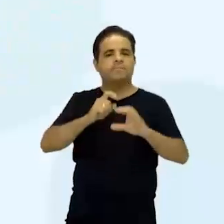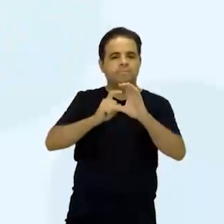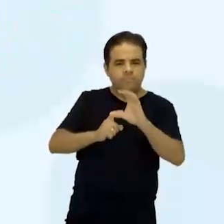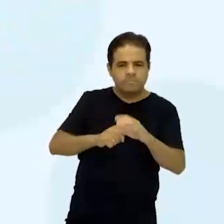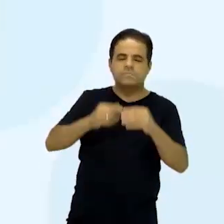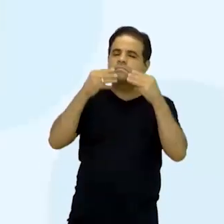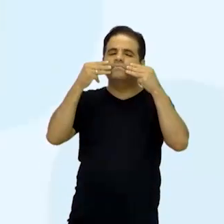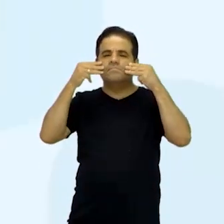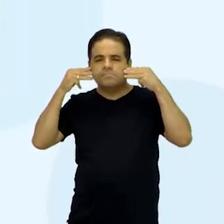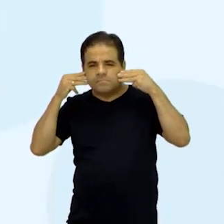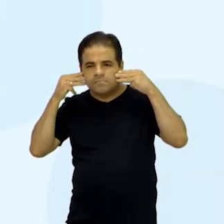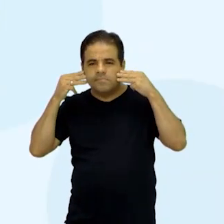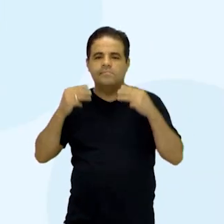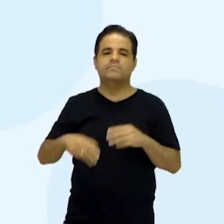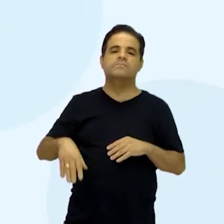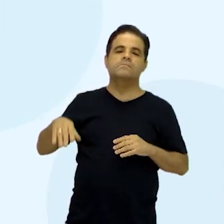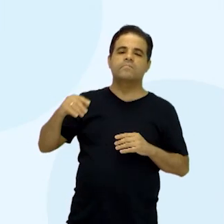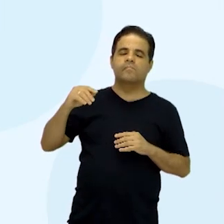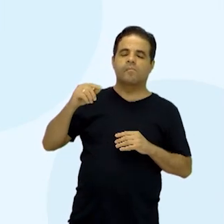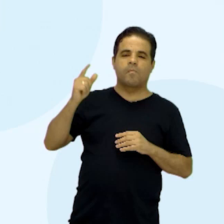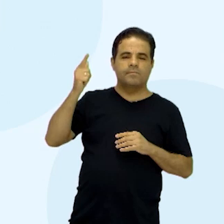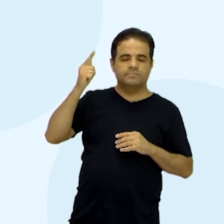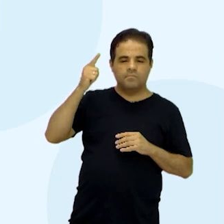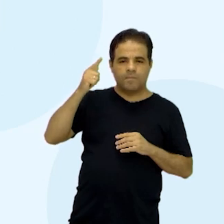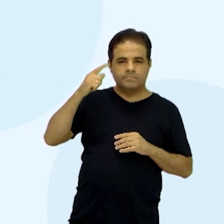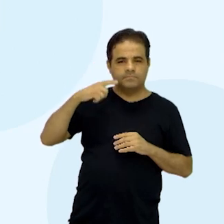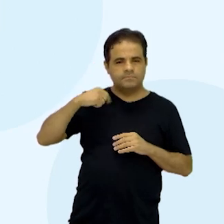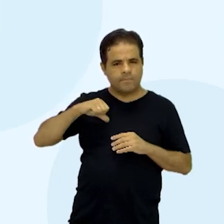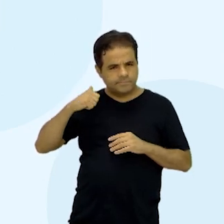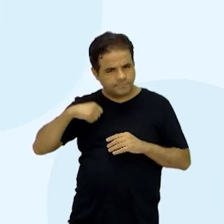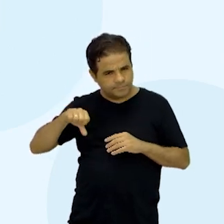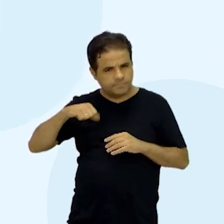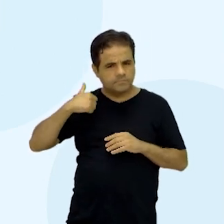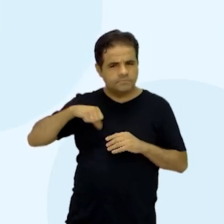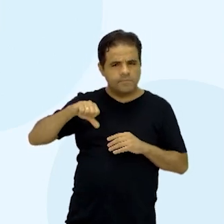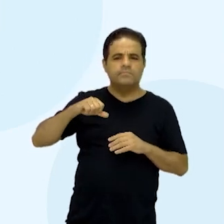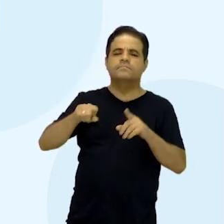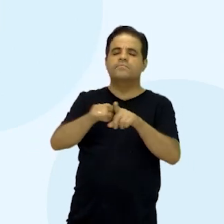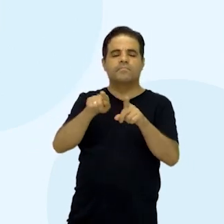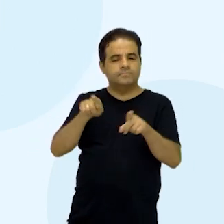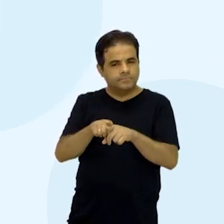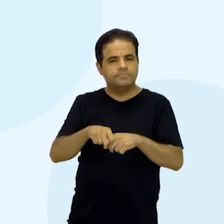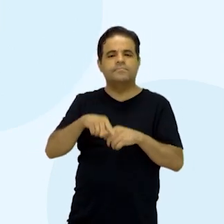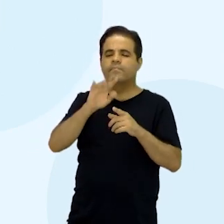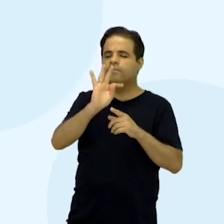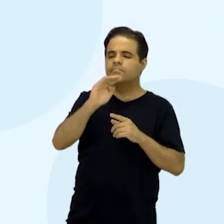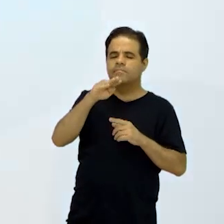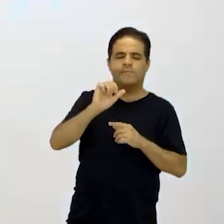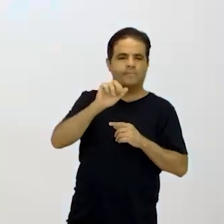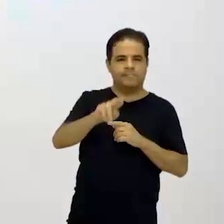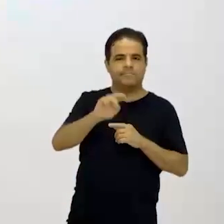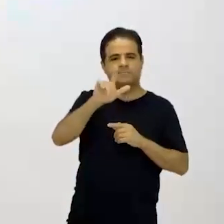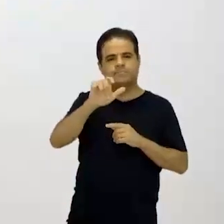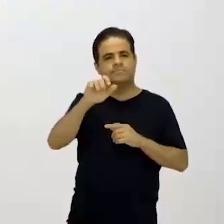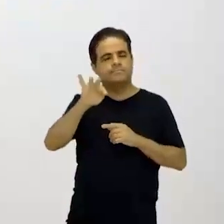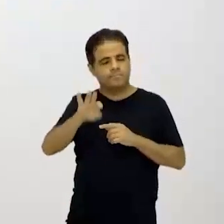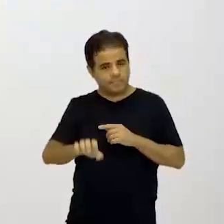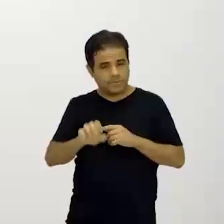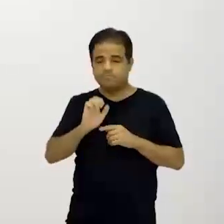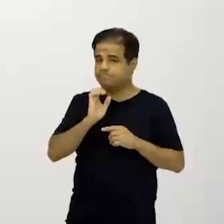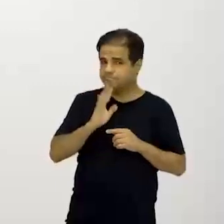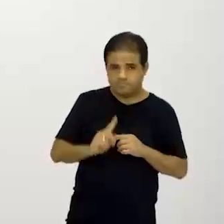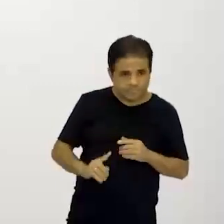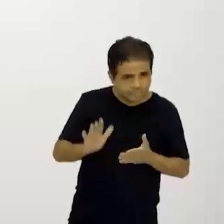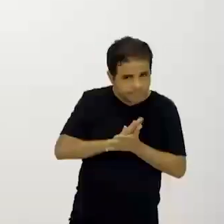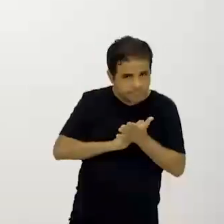Angola, Moçambique, Guiné-Bissau, Cabo Verde, São Tomé e Príncipe e Timor-Leste. Se não conhece algum desses países,